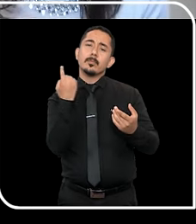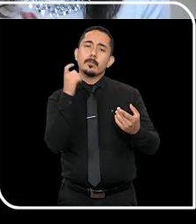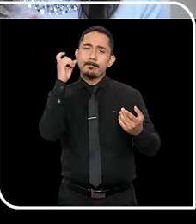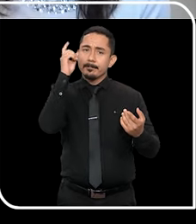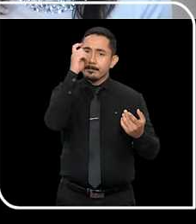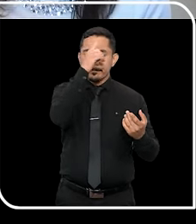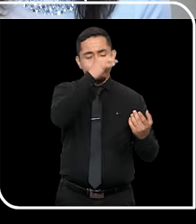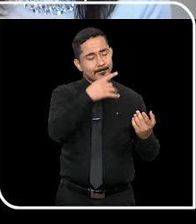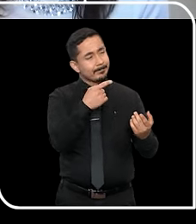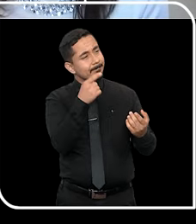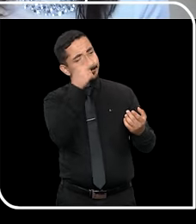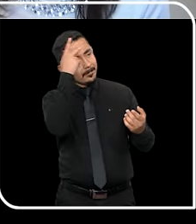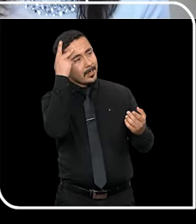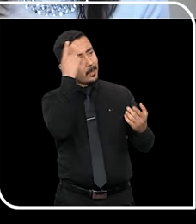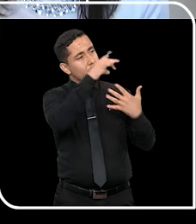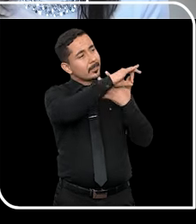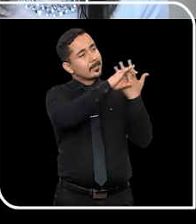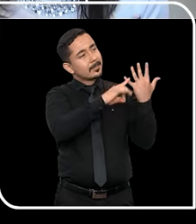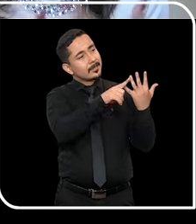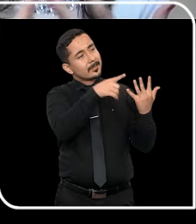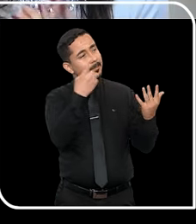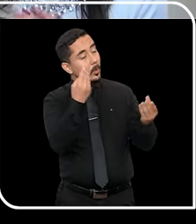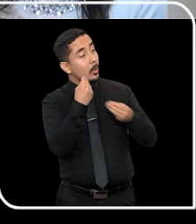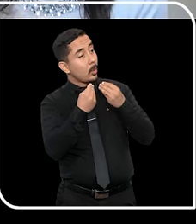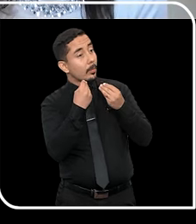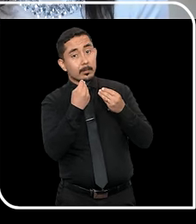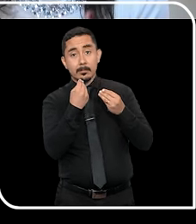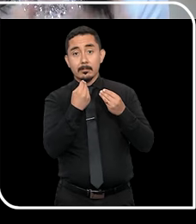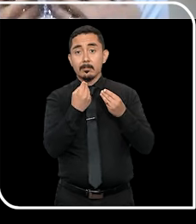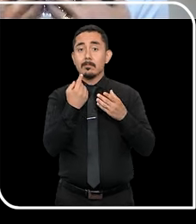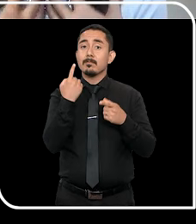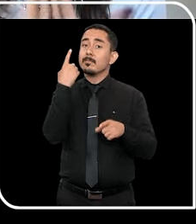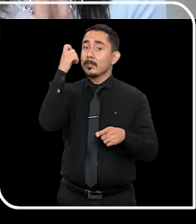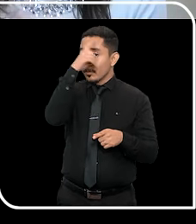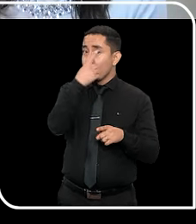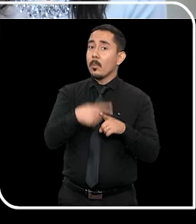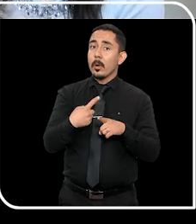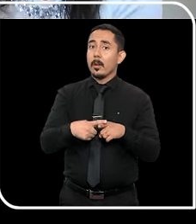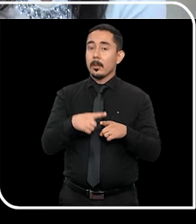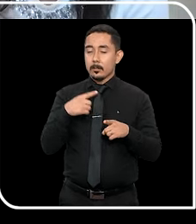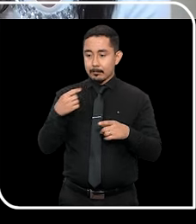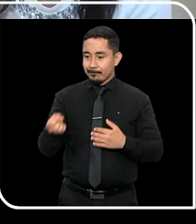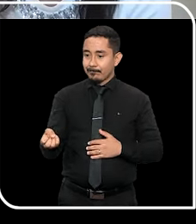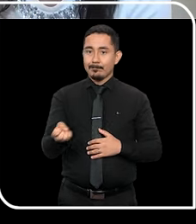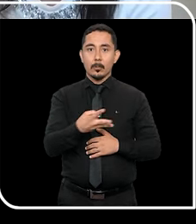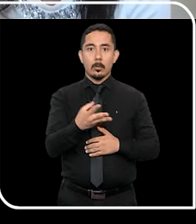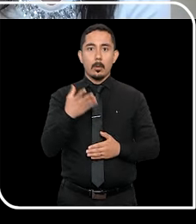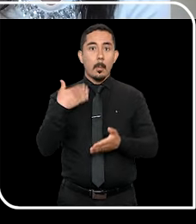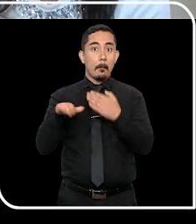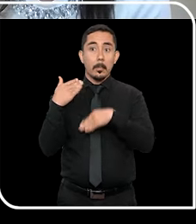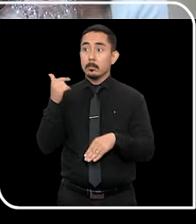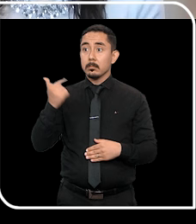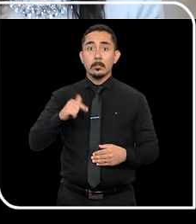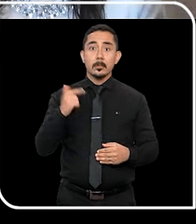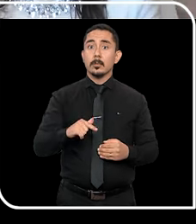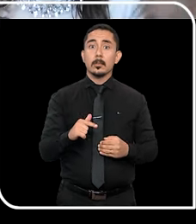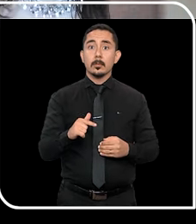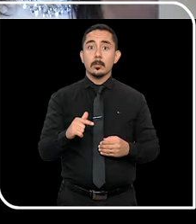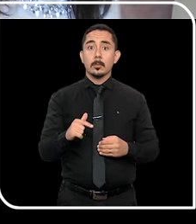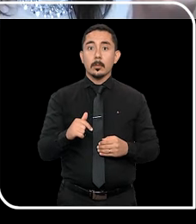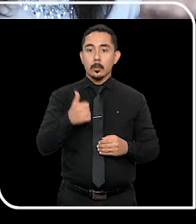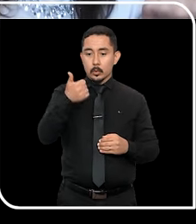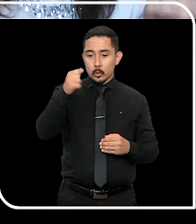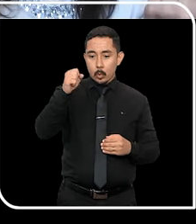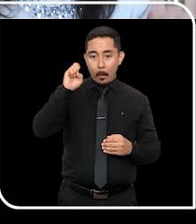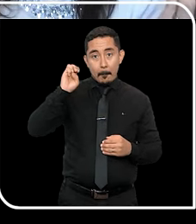dificuldade em lidar com as pessoas com deficiência porque isso é novo a gente não conviveu com pessoas com deficiência A Isa falou que são